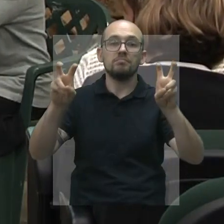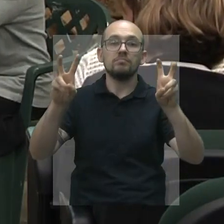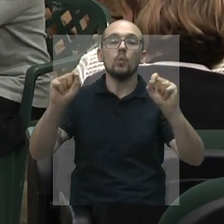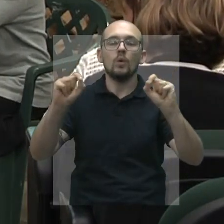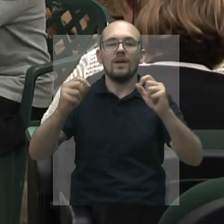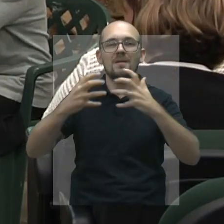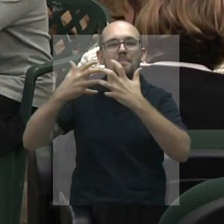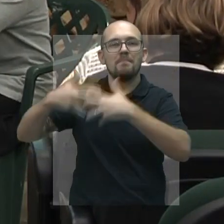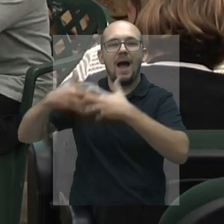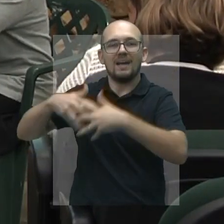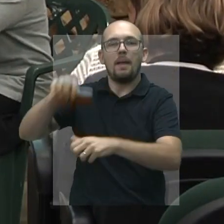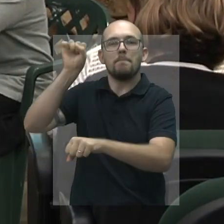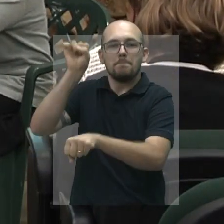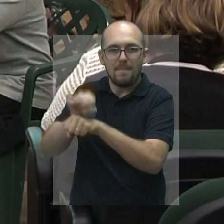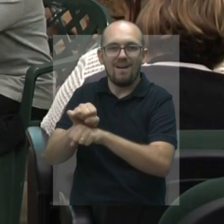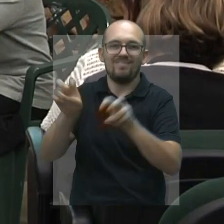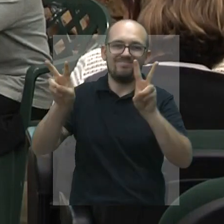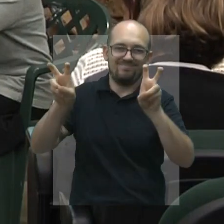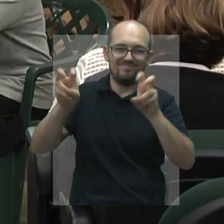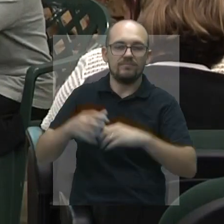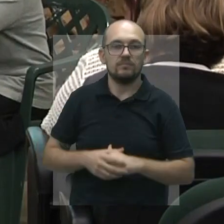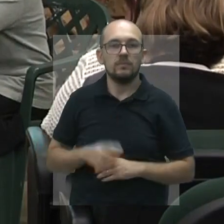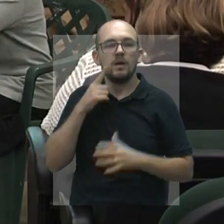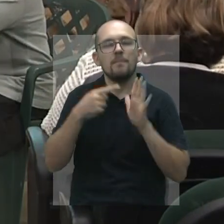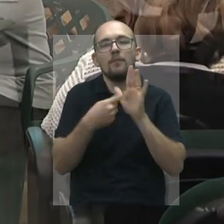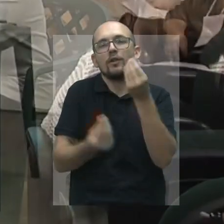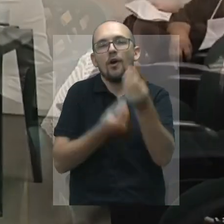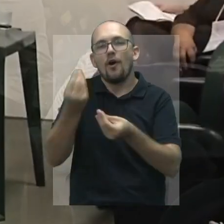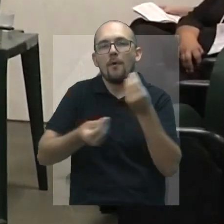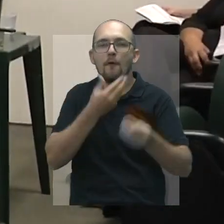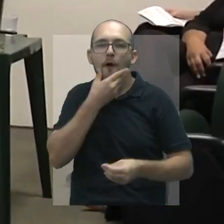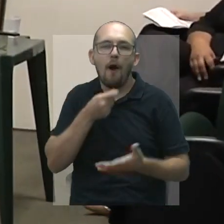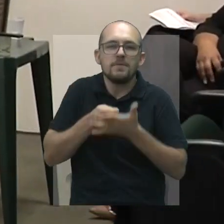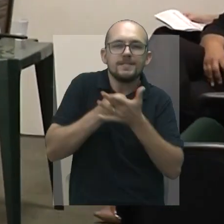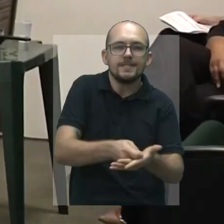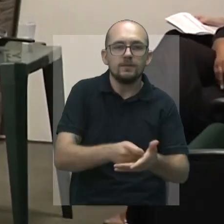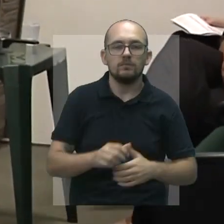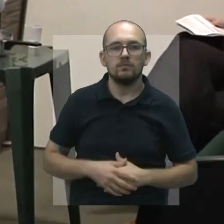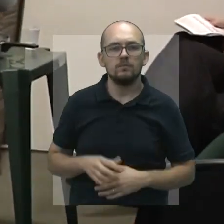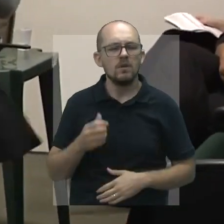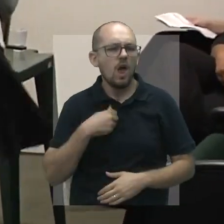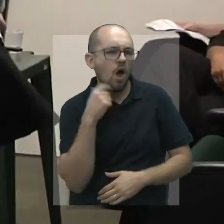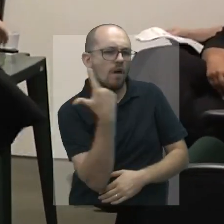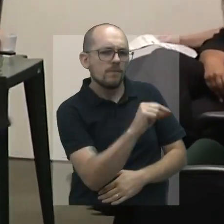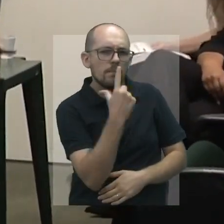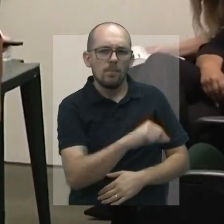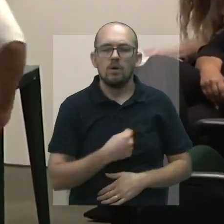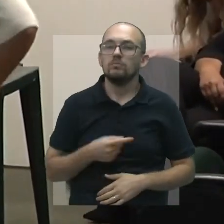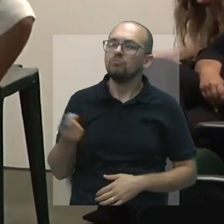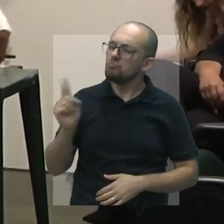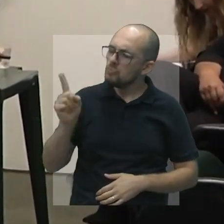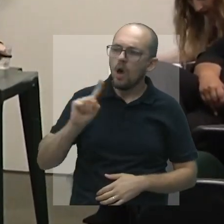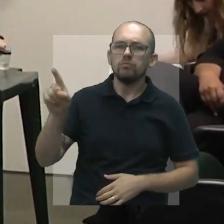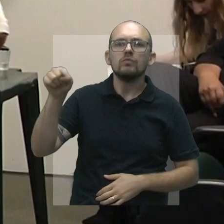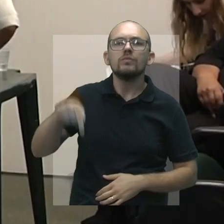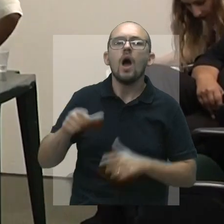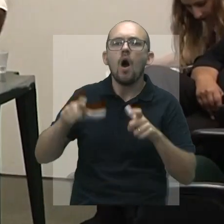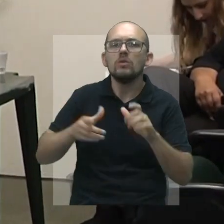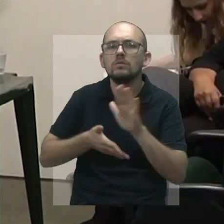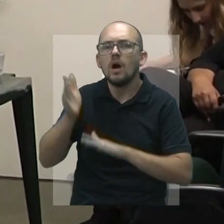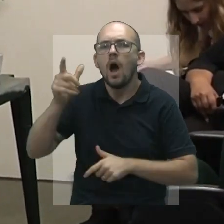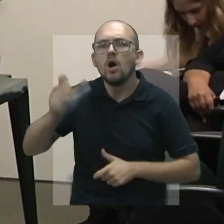Máquinas Param, ilustrando os machismos do cotidiano. Vou embora. Não. Pra onde você